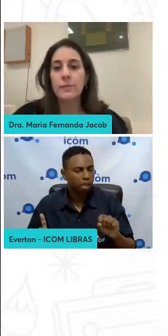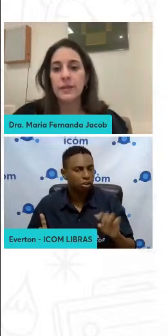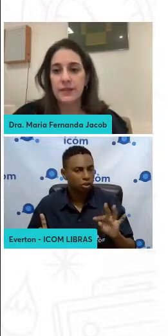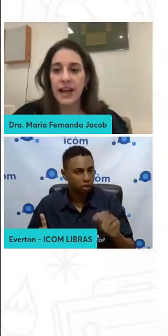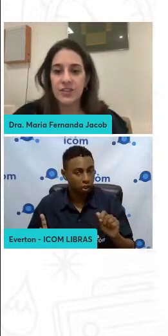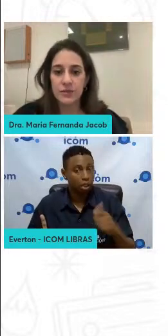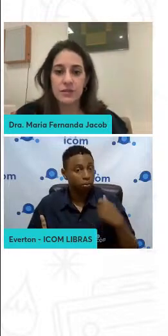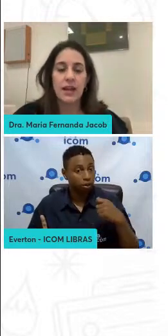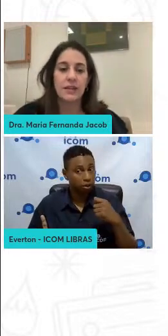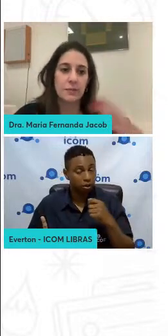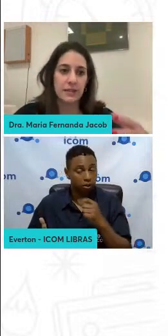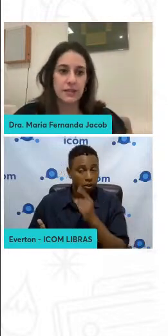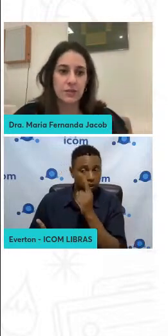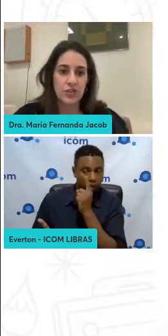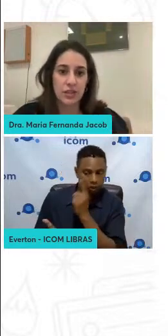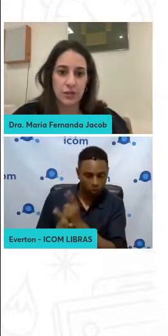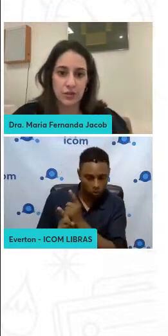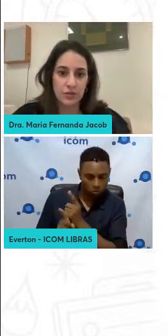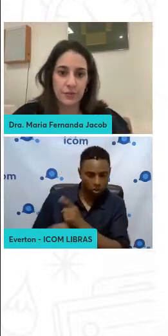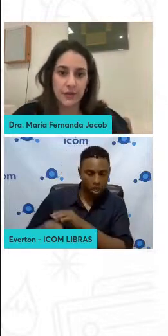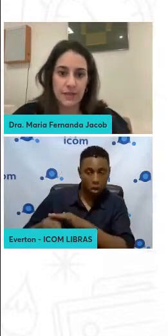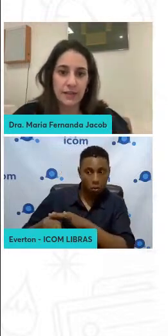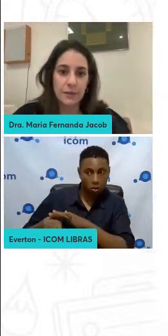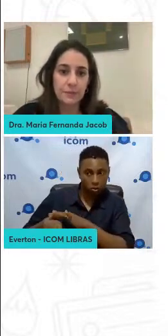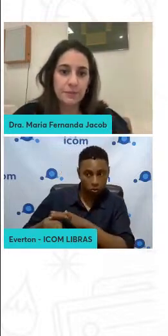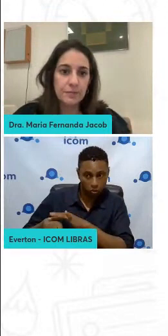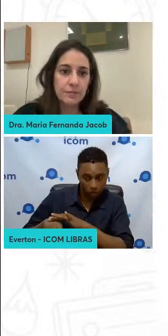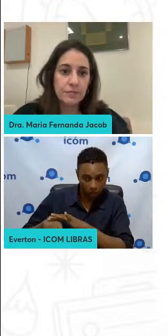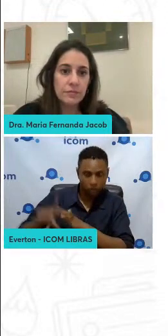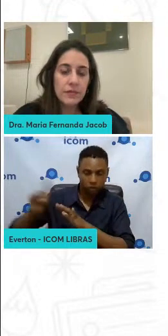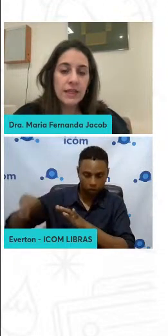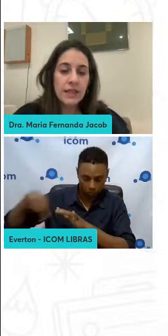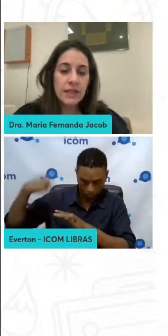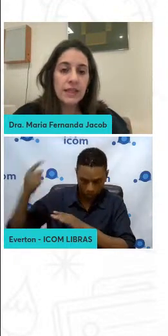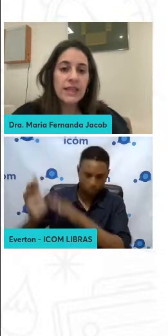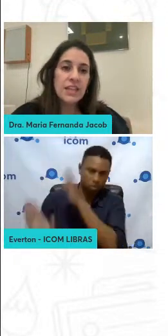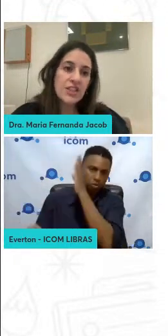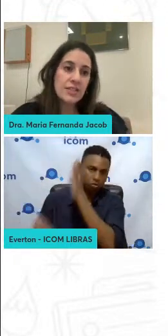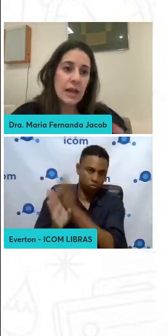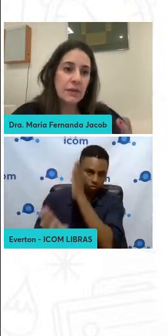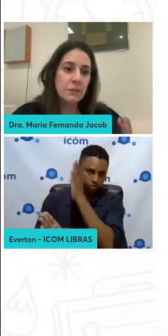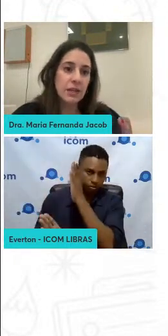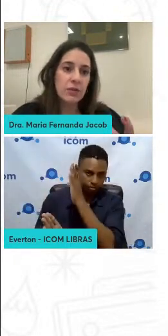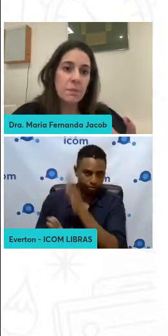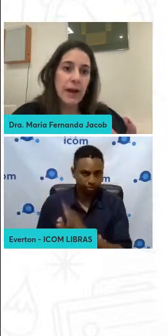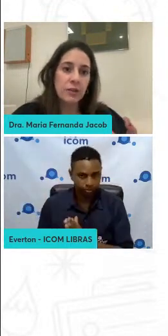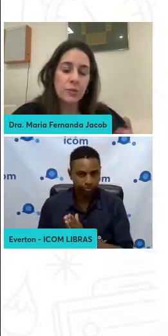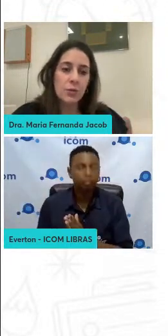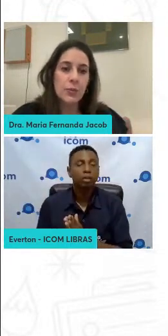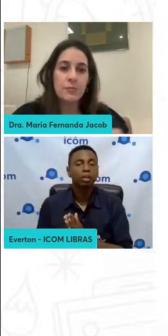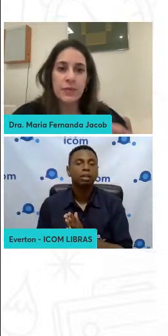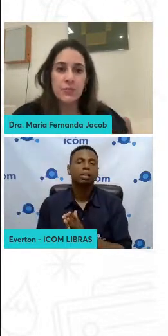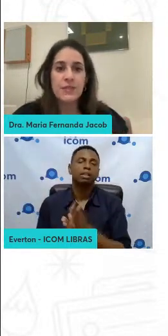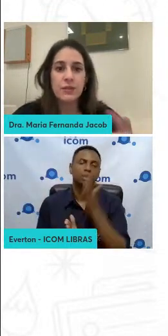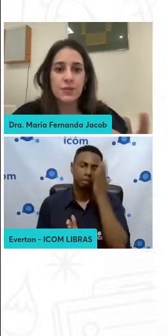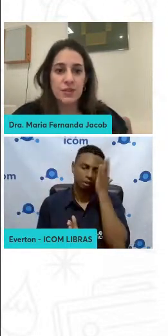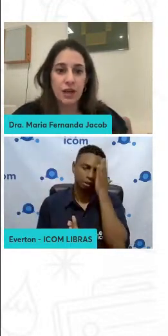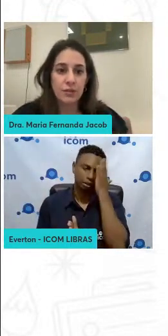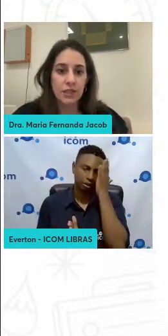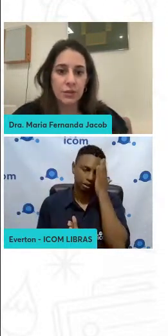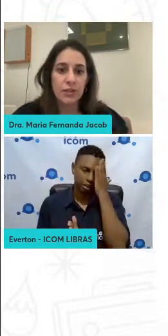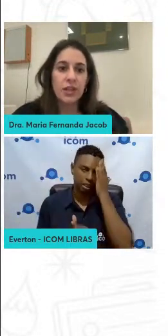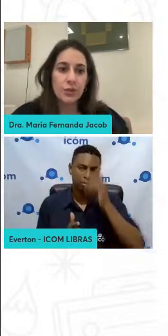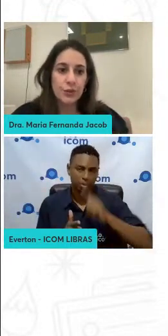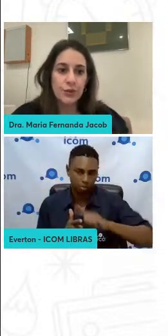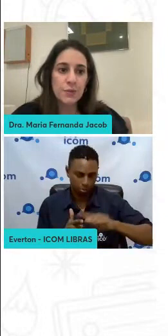uma comorbidade associada para trazer o diagnóstico, tá certo? E a gente sabe também do impacto